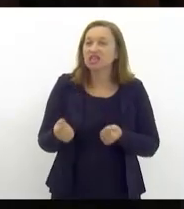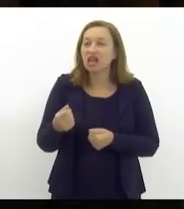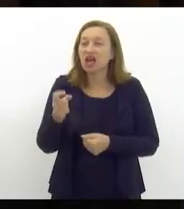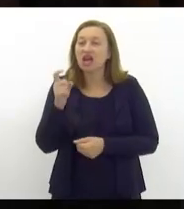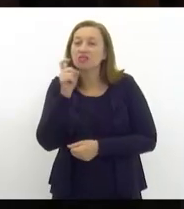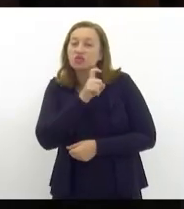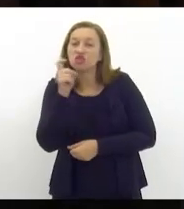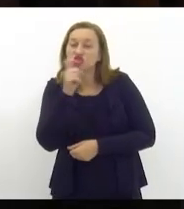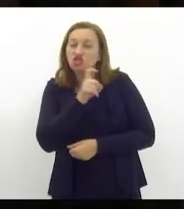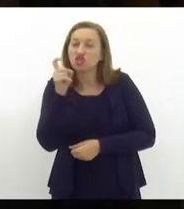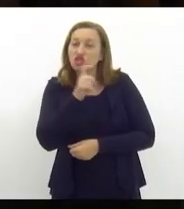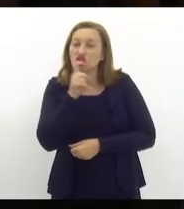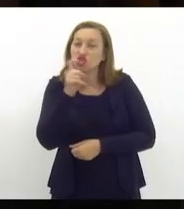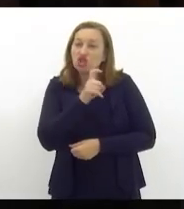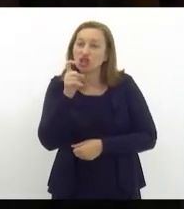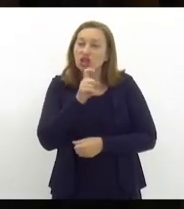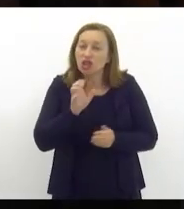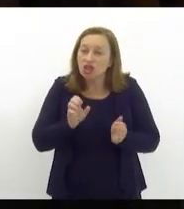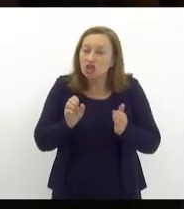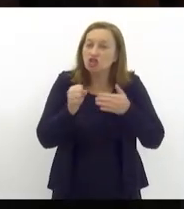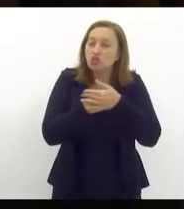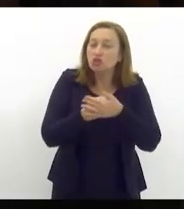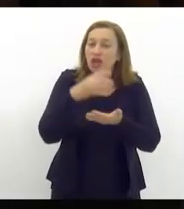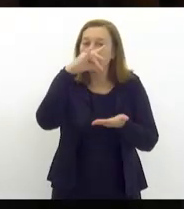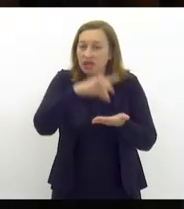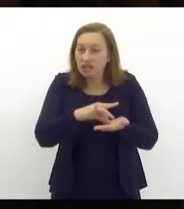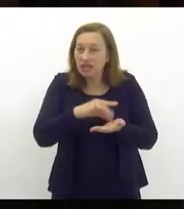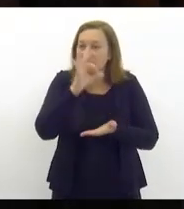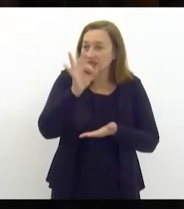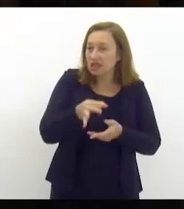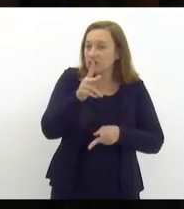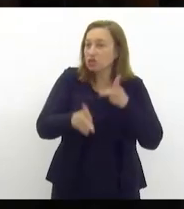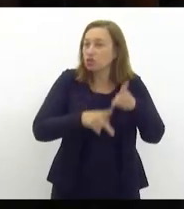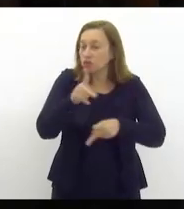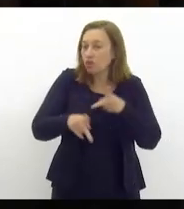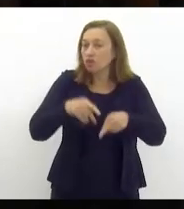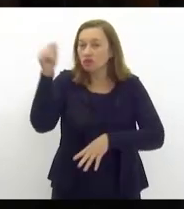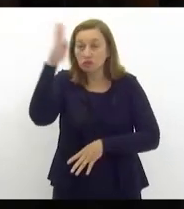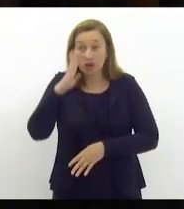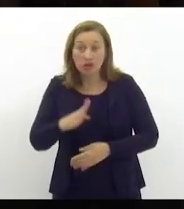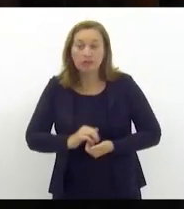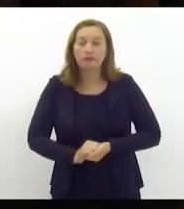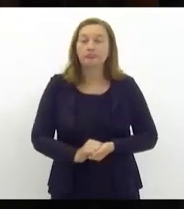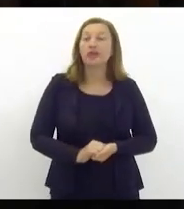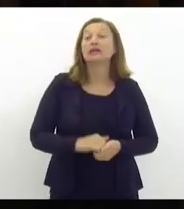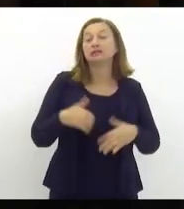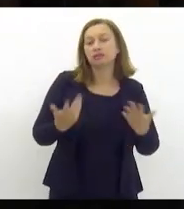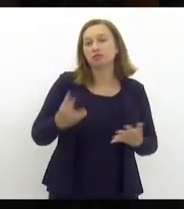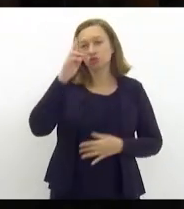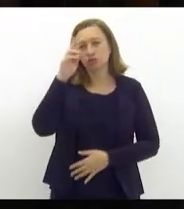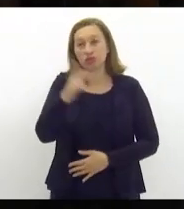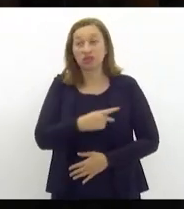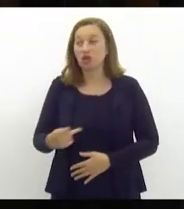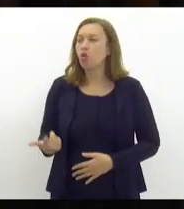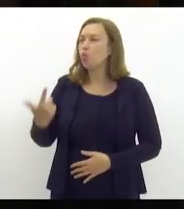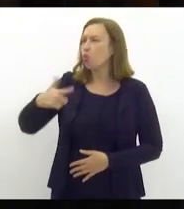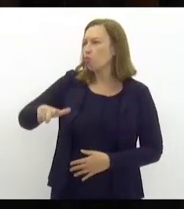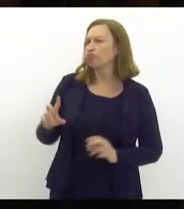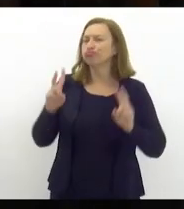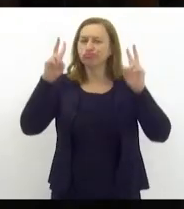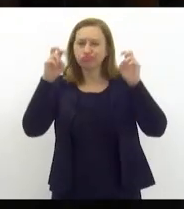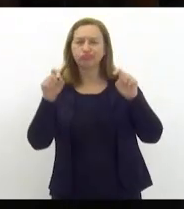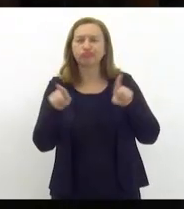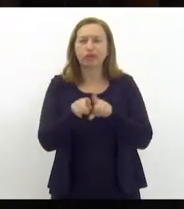tentam destoar da realidade concreta do povo do nosso país. E aí, senhor presidente, outro elemento que eu